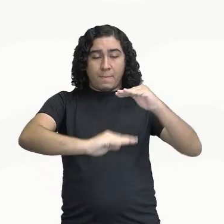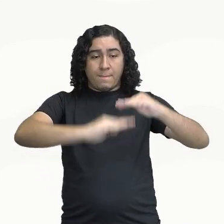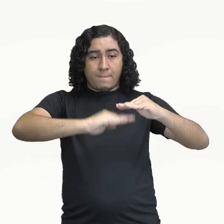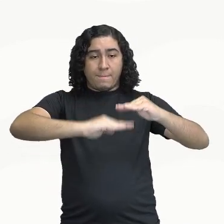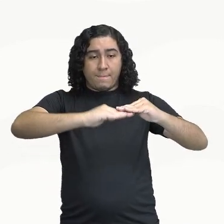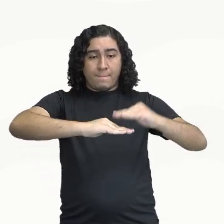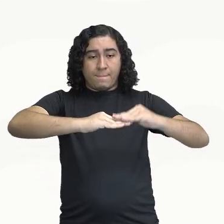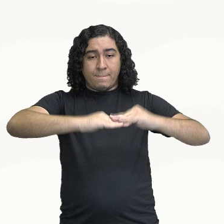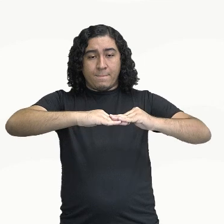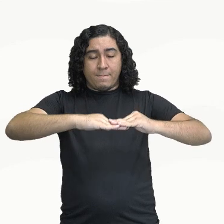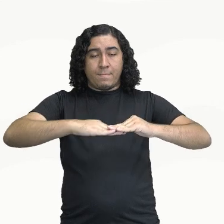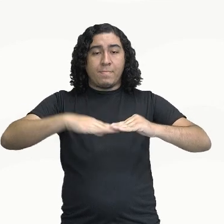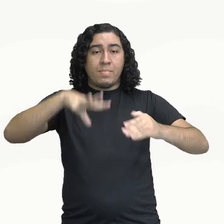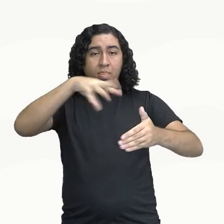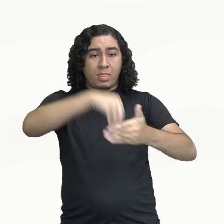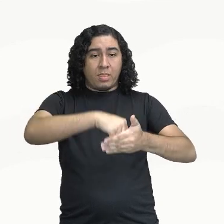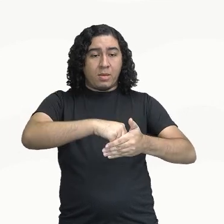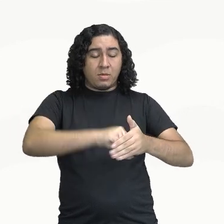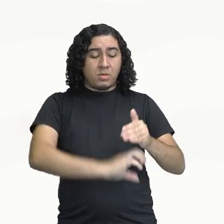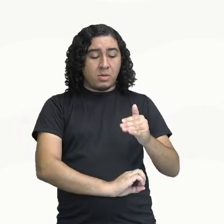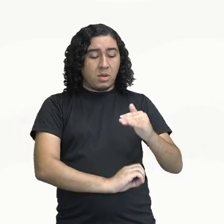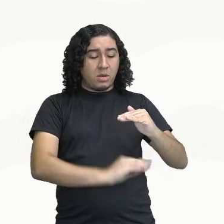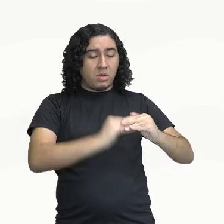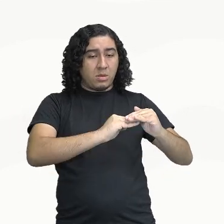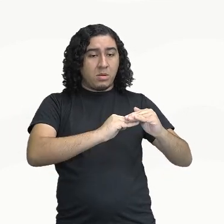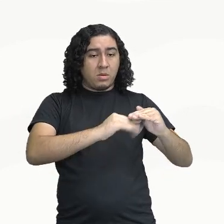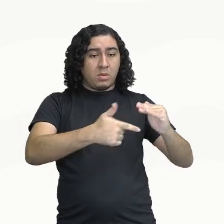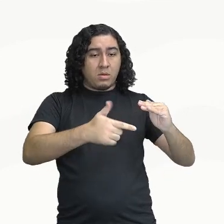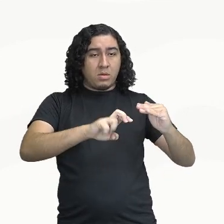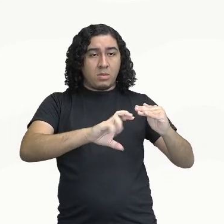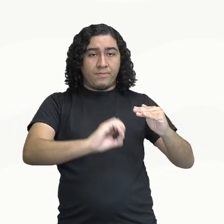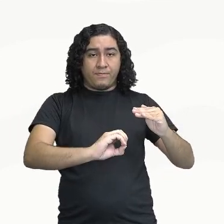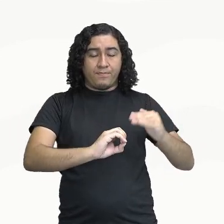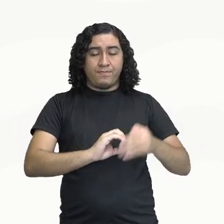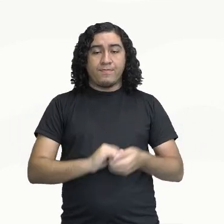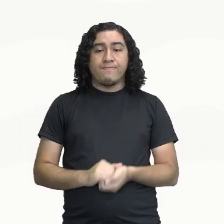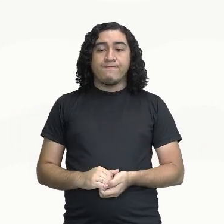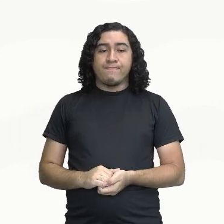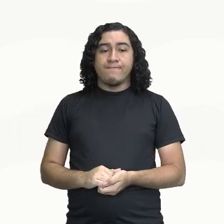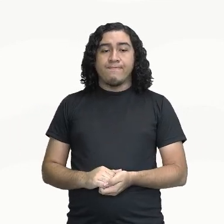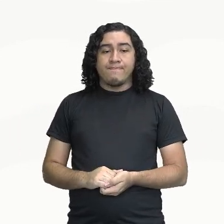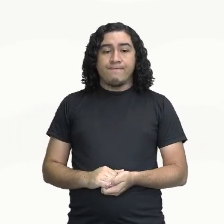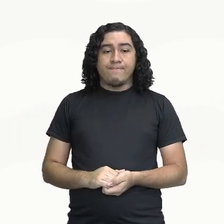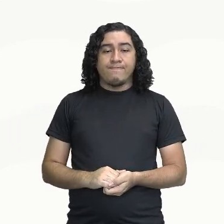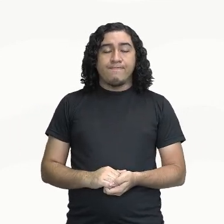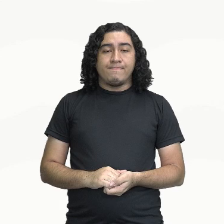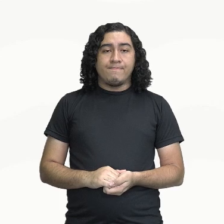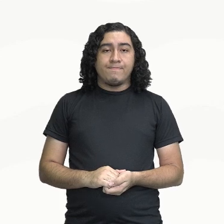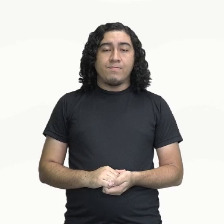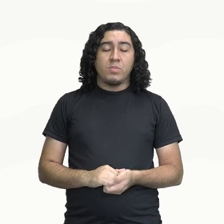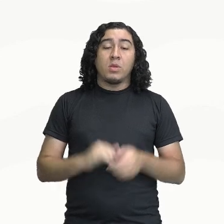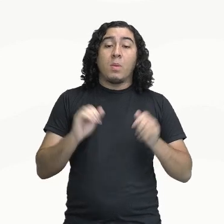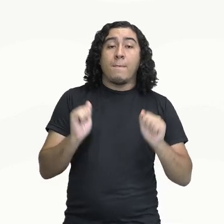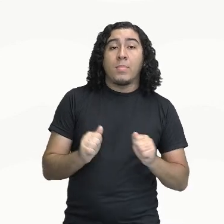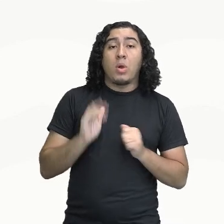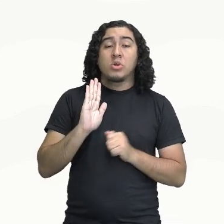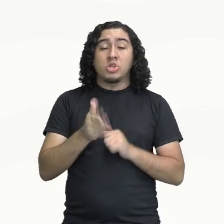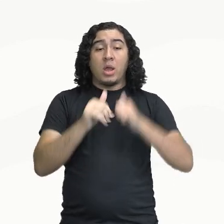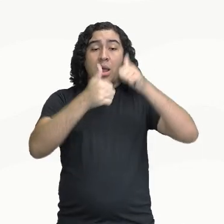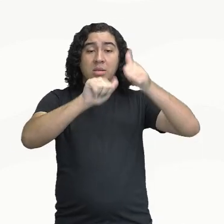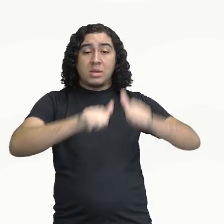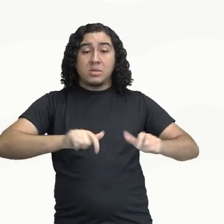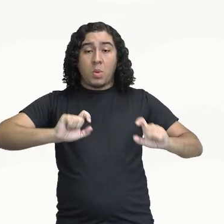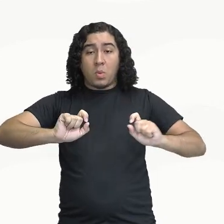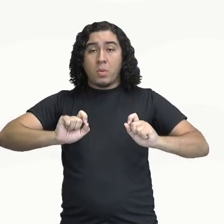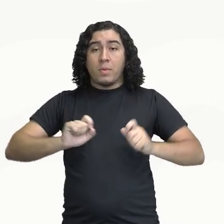fazem parte desse intervalo de 0 até 250. Então, eu já posso verificar